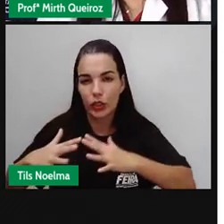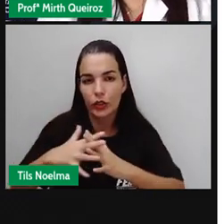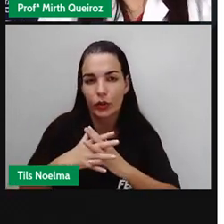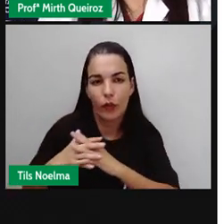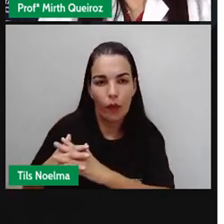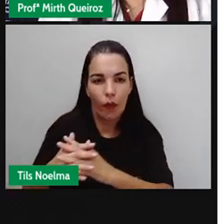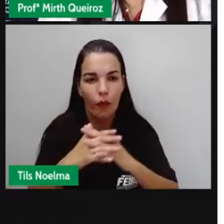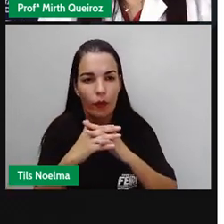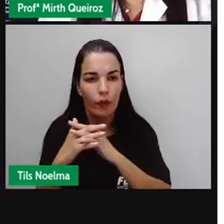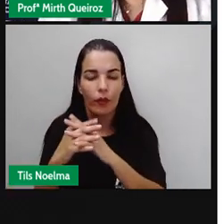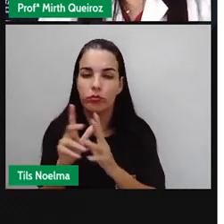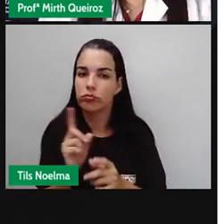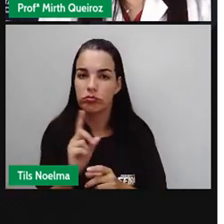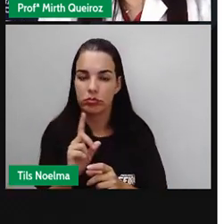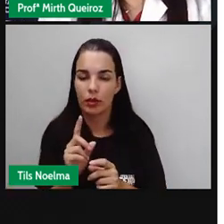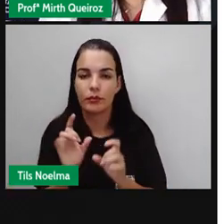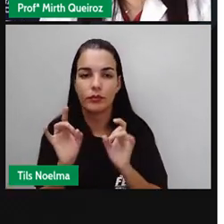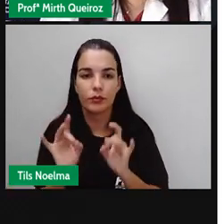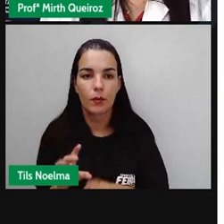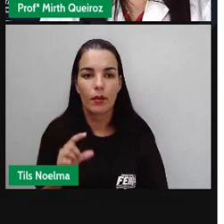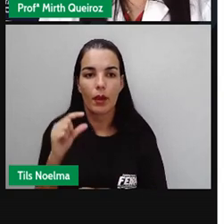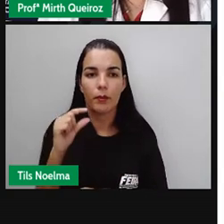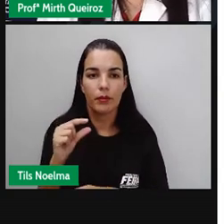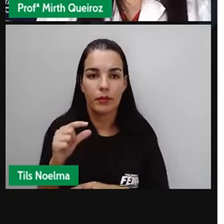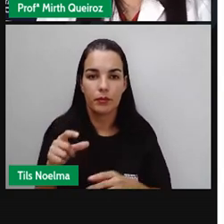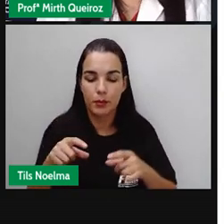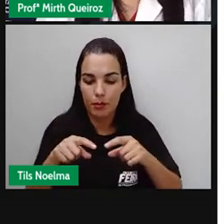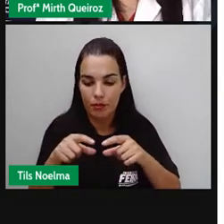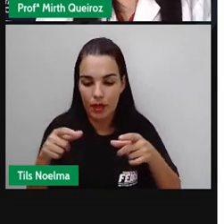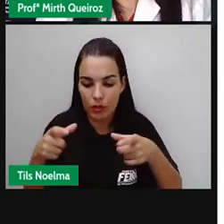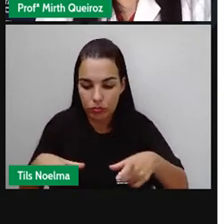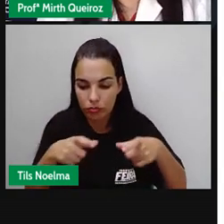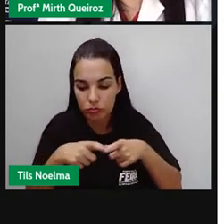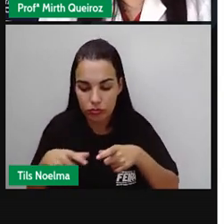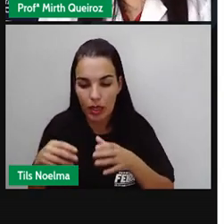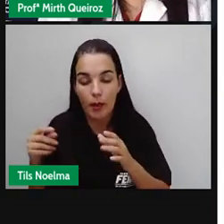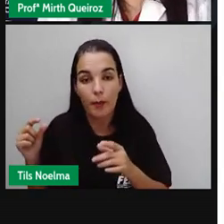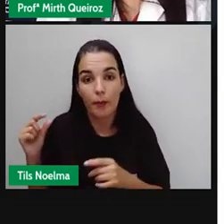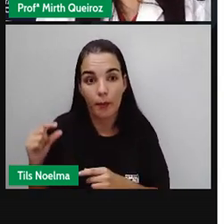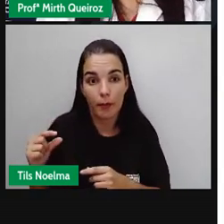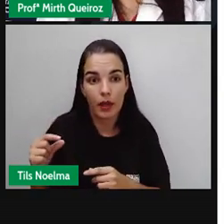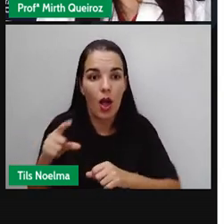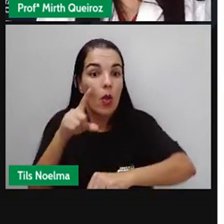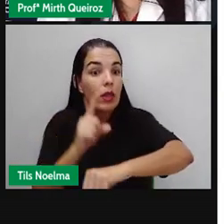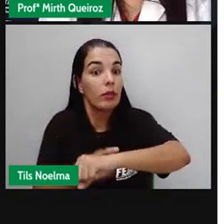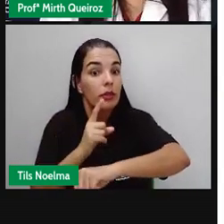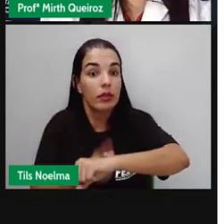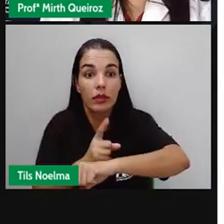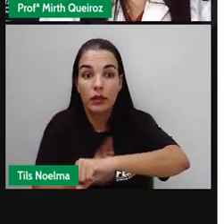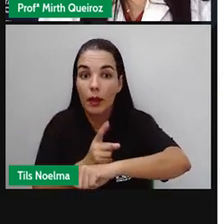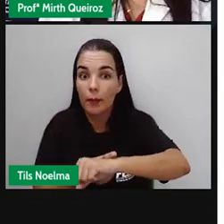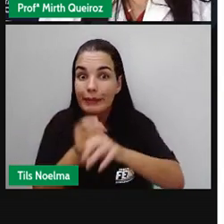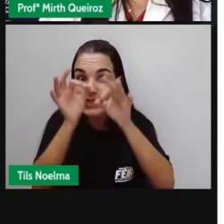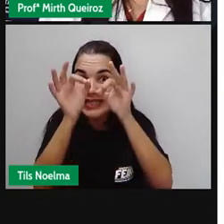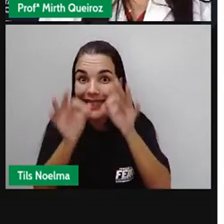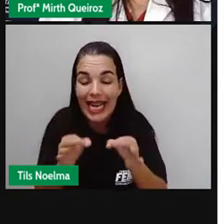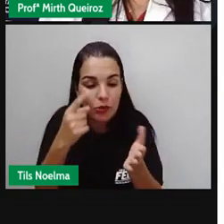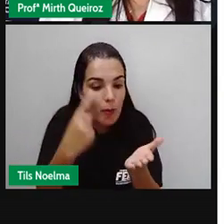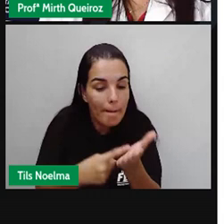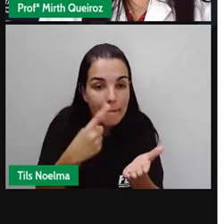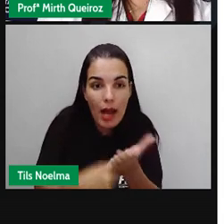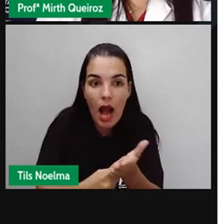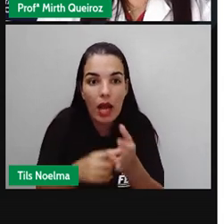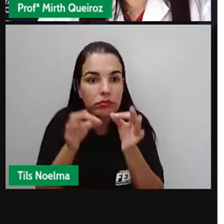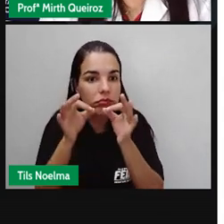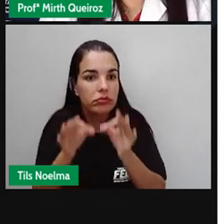de um único texto, certo? O espaço é delimitado, o local é delimitado, o tempo é marcado. Esse tempo ele pode ser